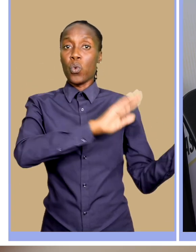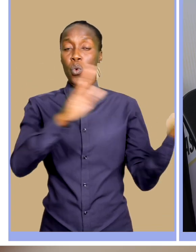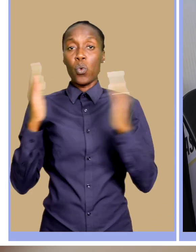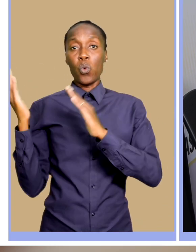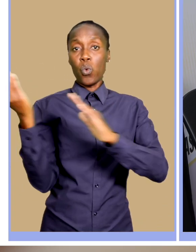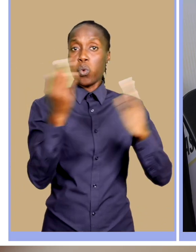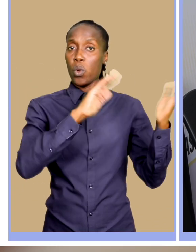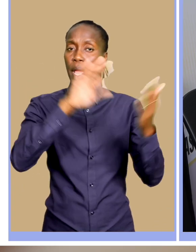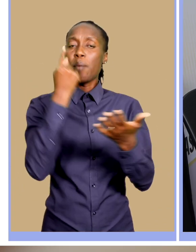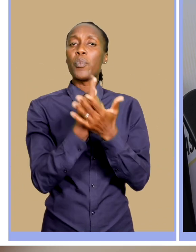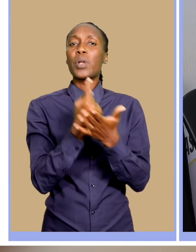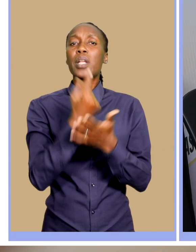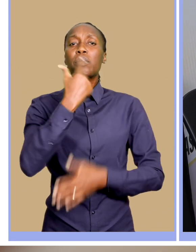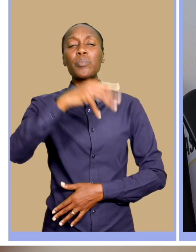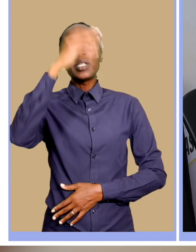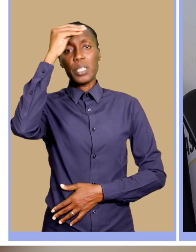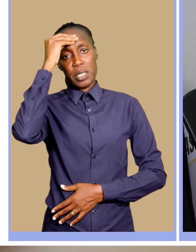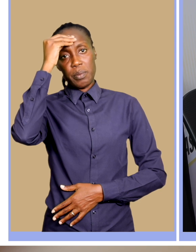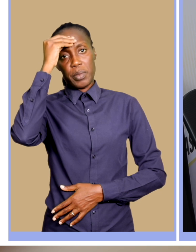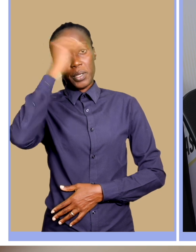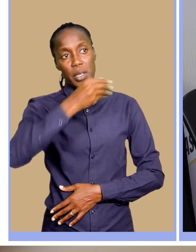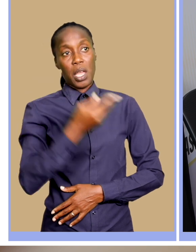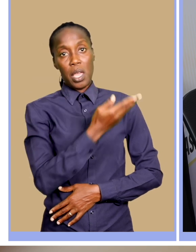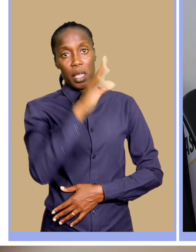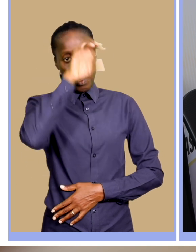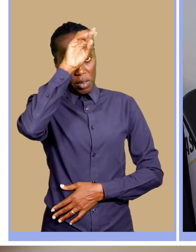Ponto. Exatamente. Como é que eles